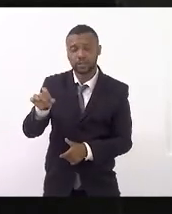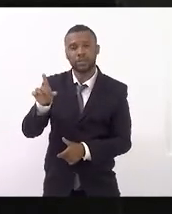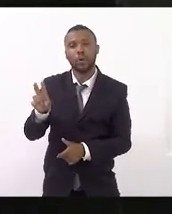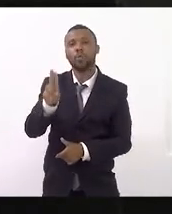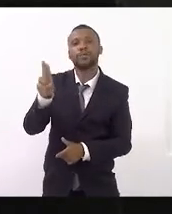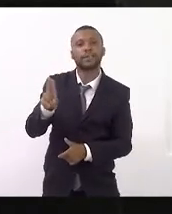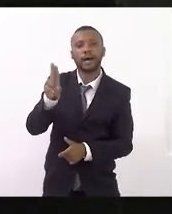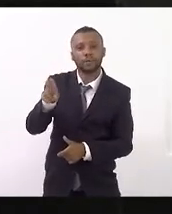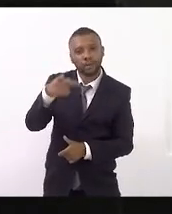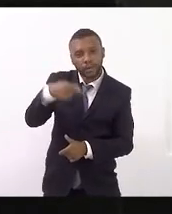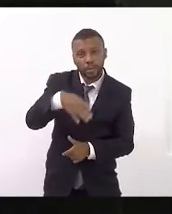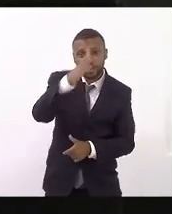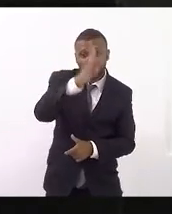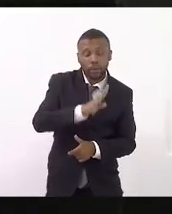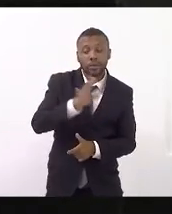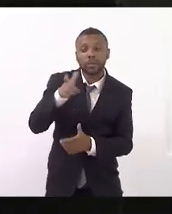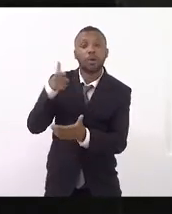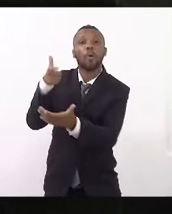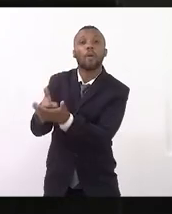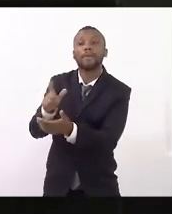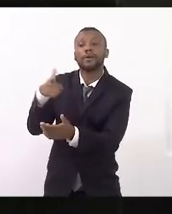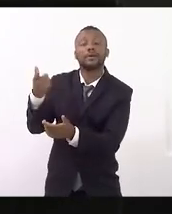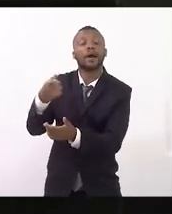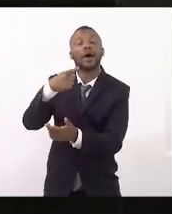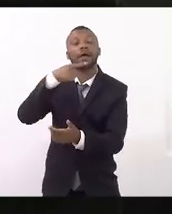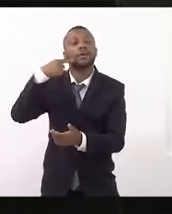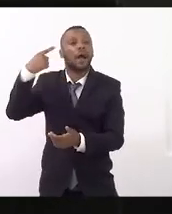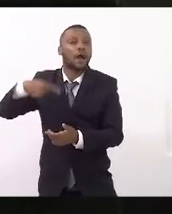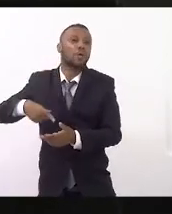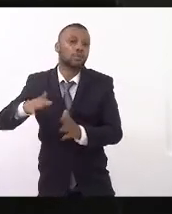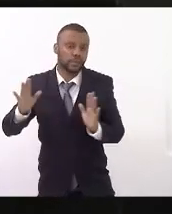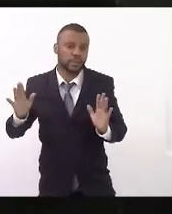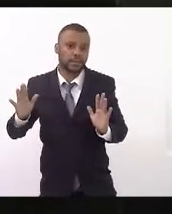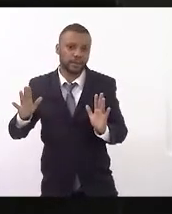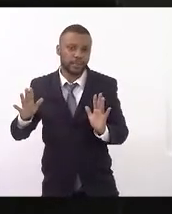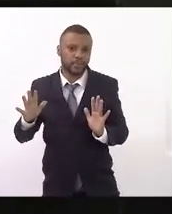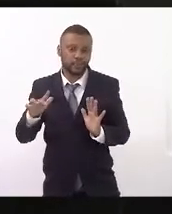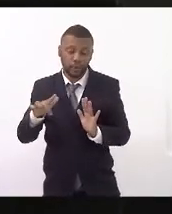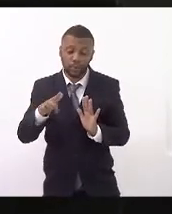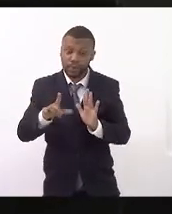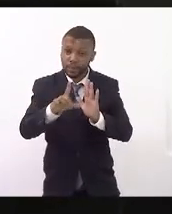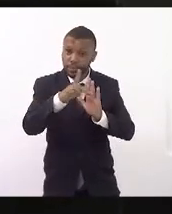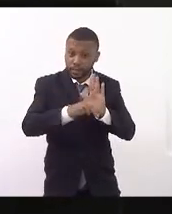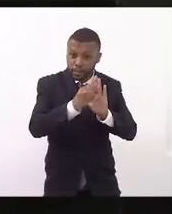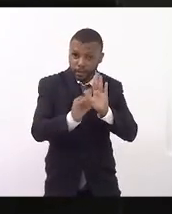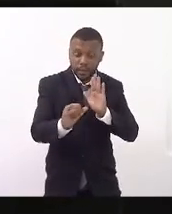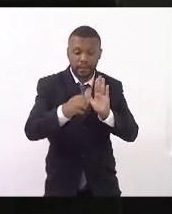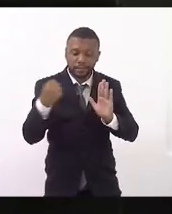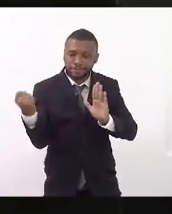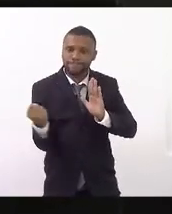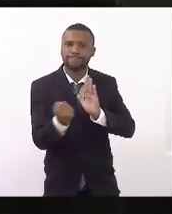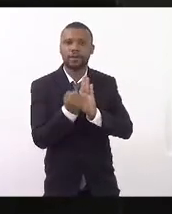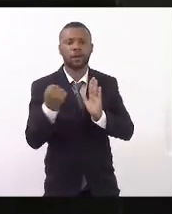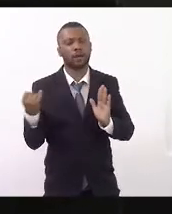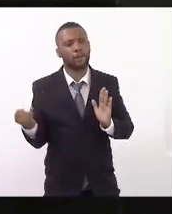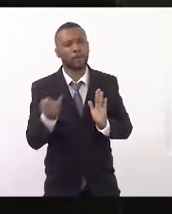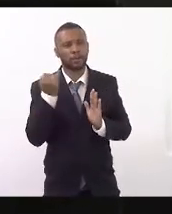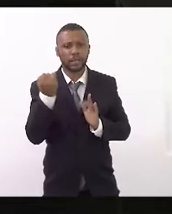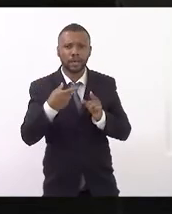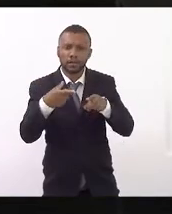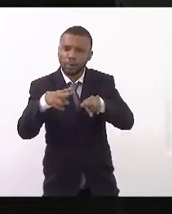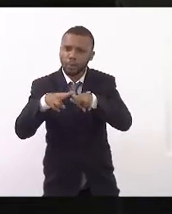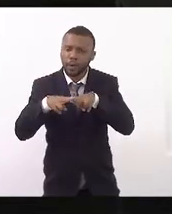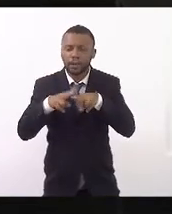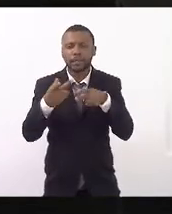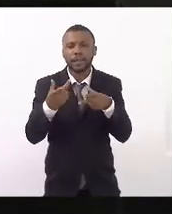Então, é por isso que a gente acha esse um projeto de lei emblemático, por conta da questão ambiental e da qualidade dos